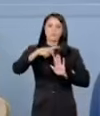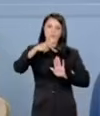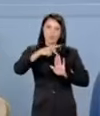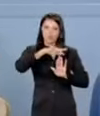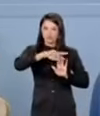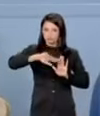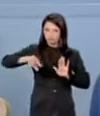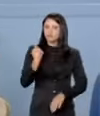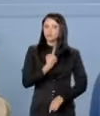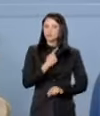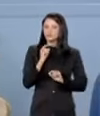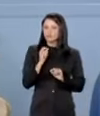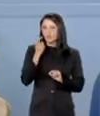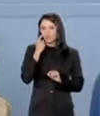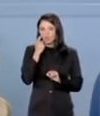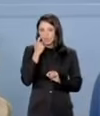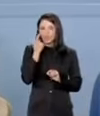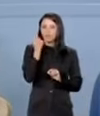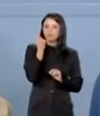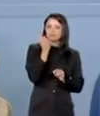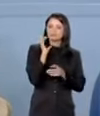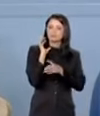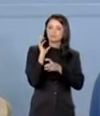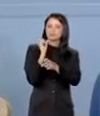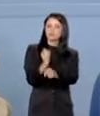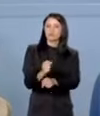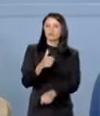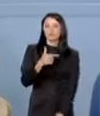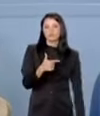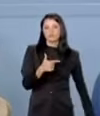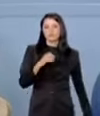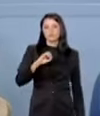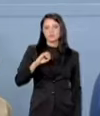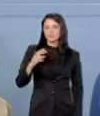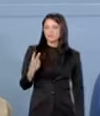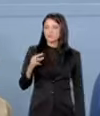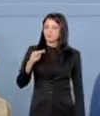Hoje, nós estamos destinando um total de